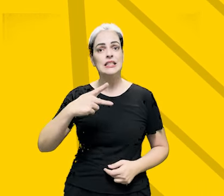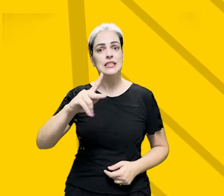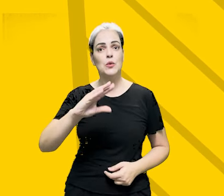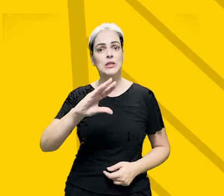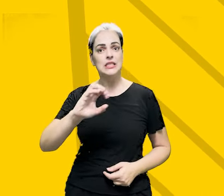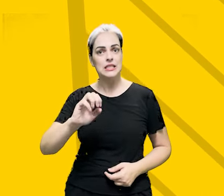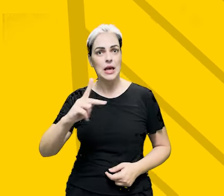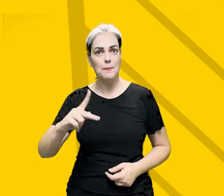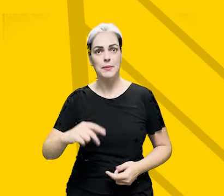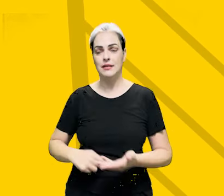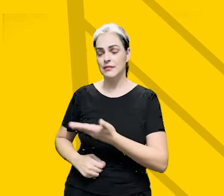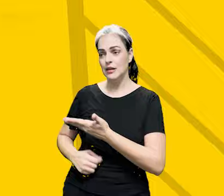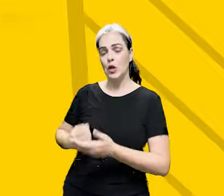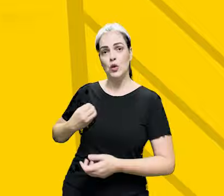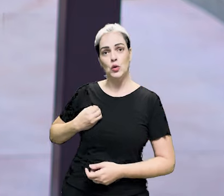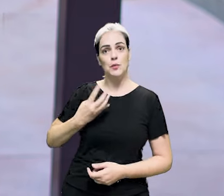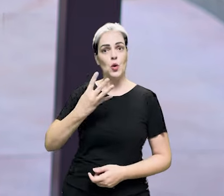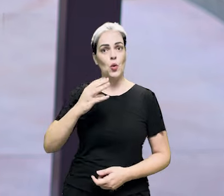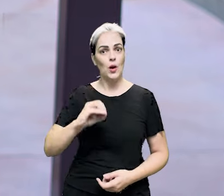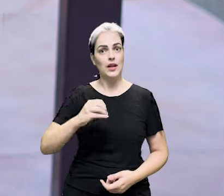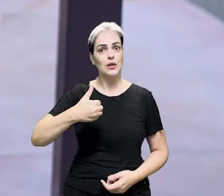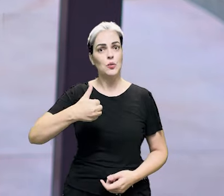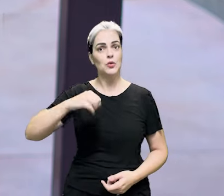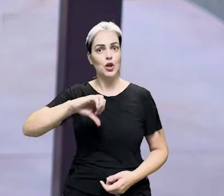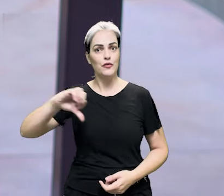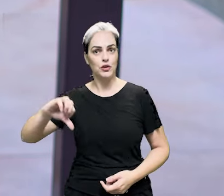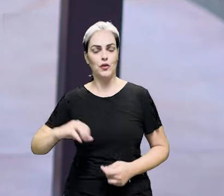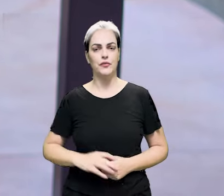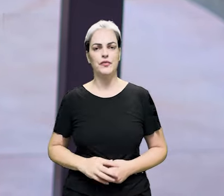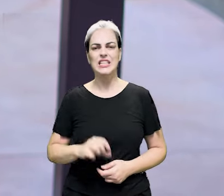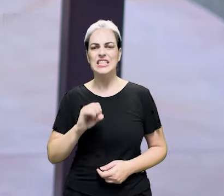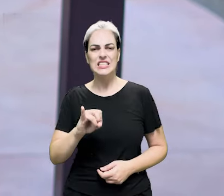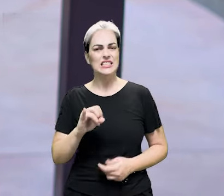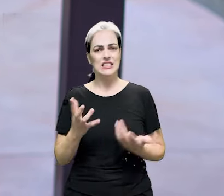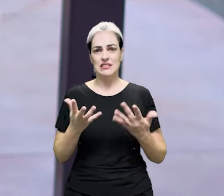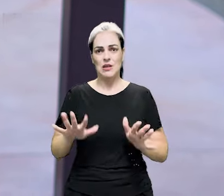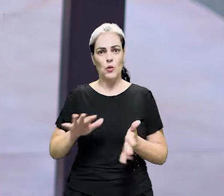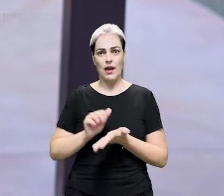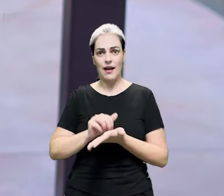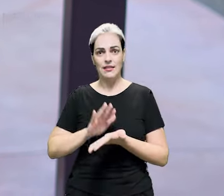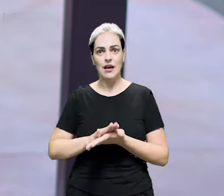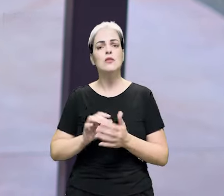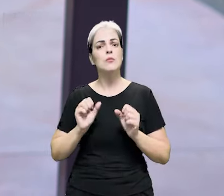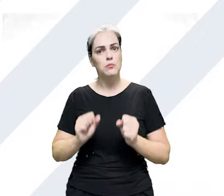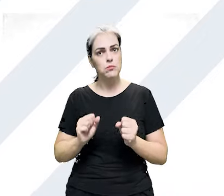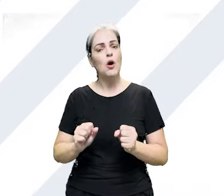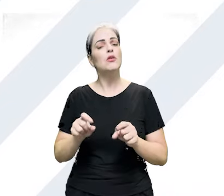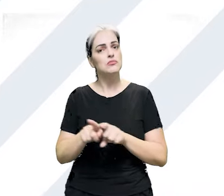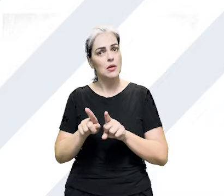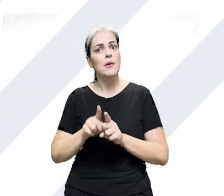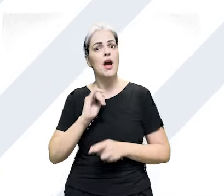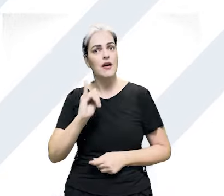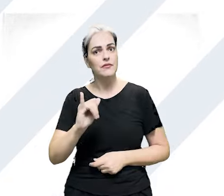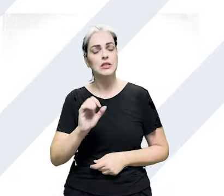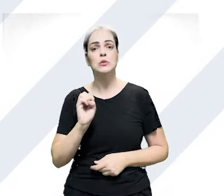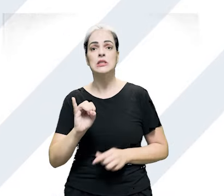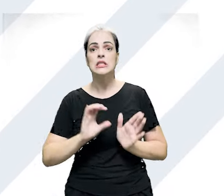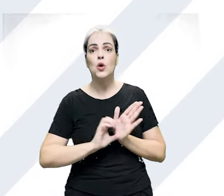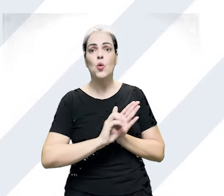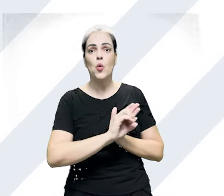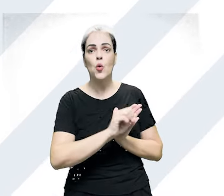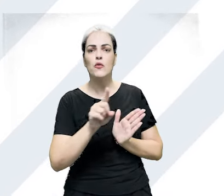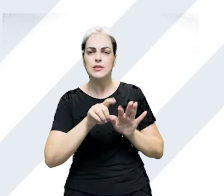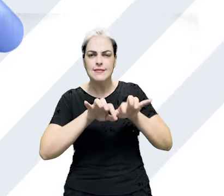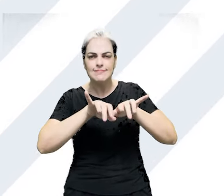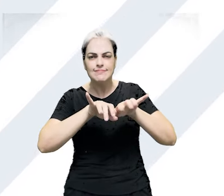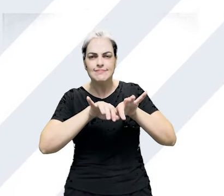número 40199. Tá, mas e se eu não quiser me cadastrar? A Defesa Civil vai te alertar mesmo assim. Ao buscar no Google sobre